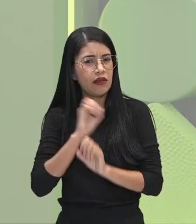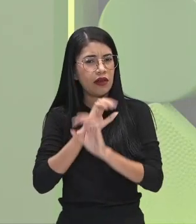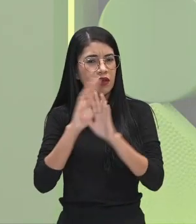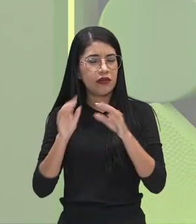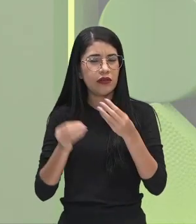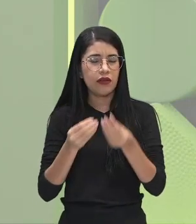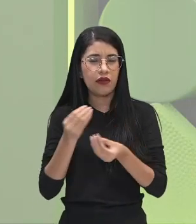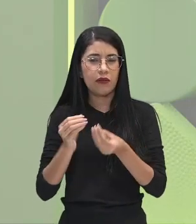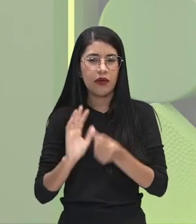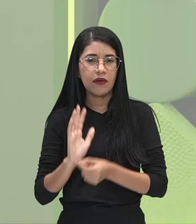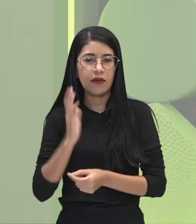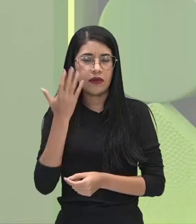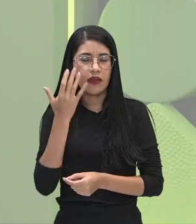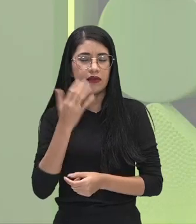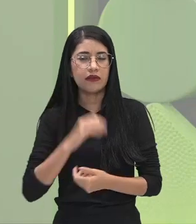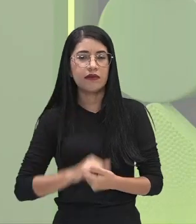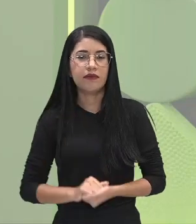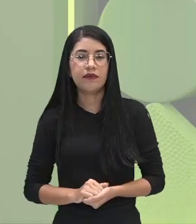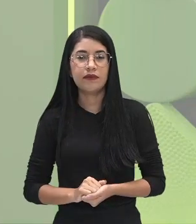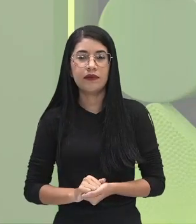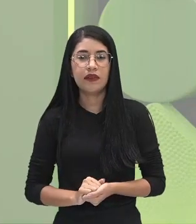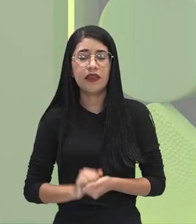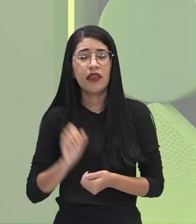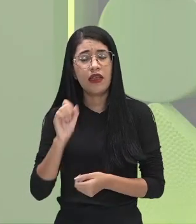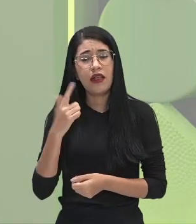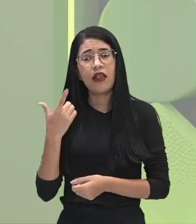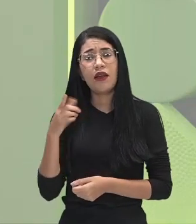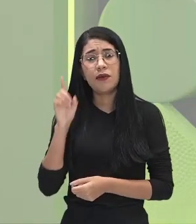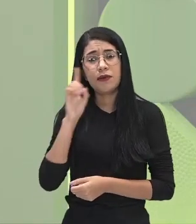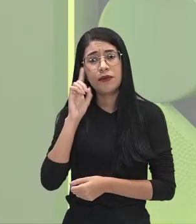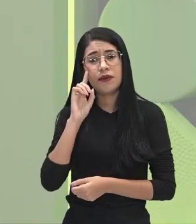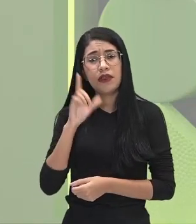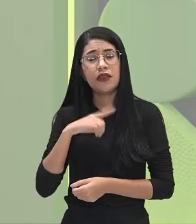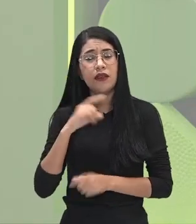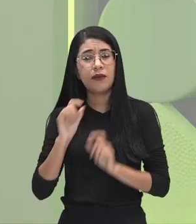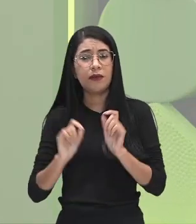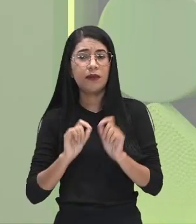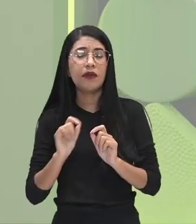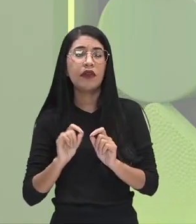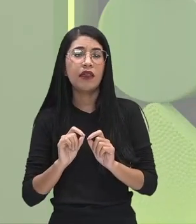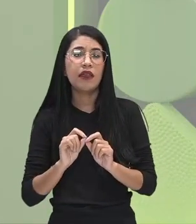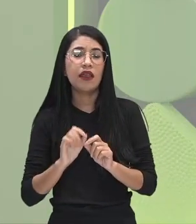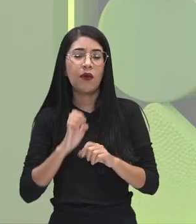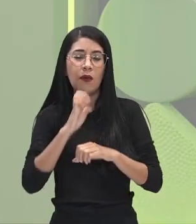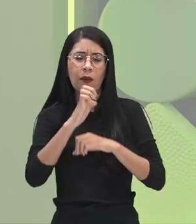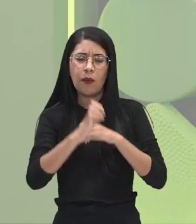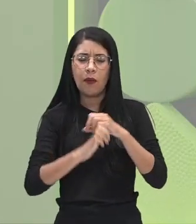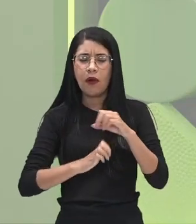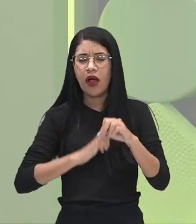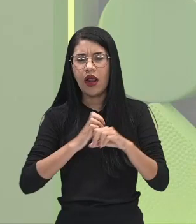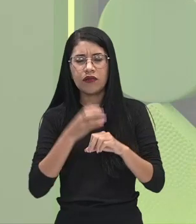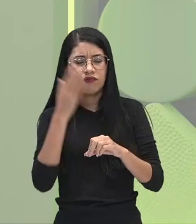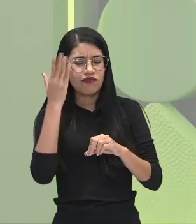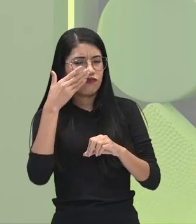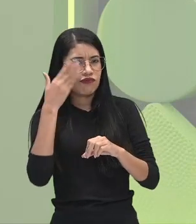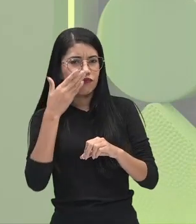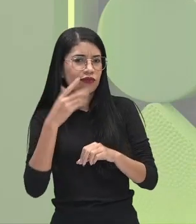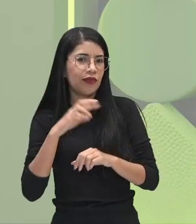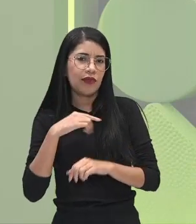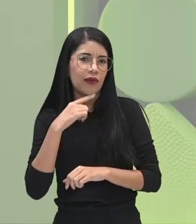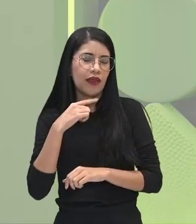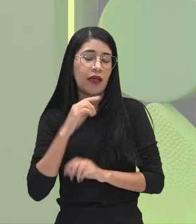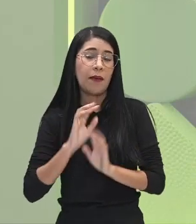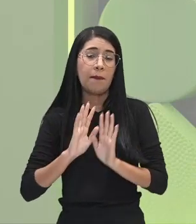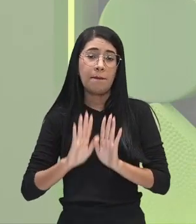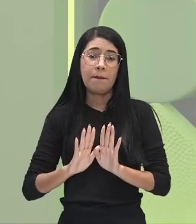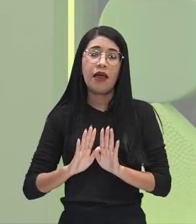funciona a corrente elétrica. É claro que no nosso dia a dia a gente não consegue ver os elétrons em movimento através dos condutores, né? Mas a animação